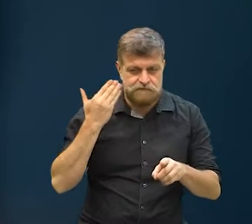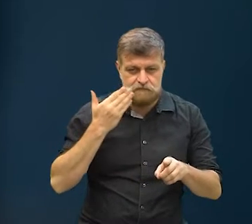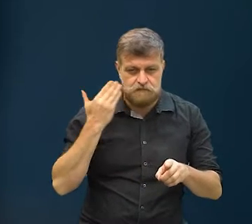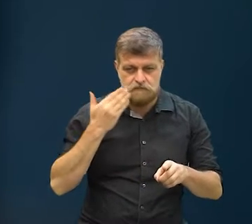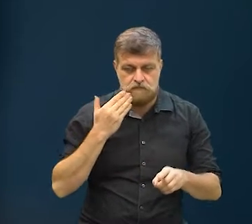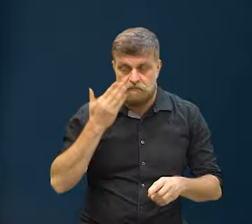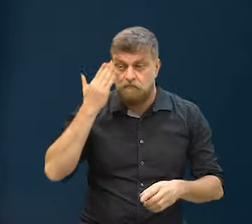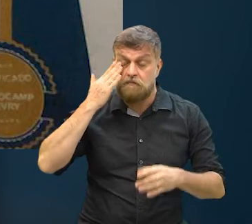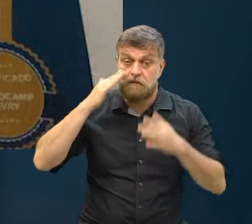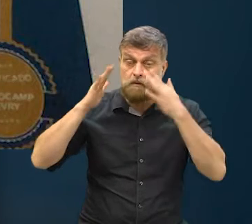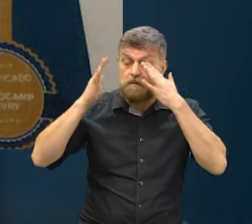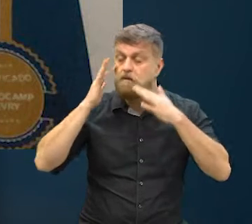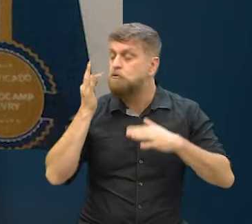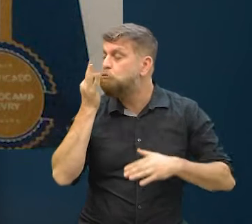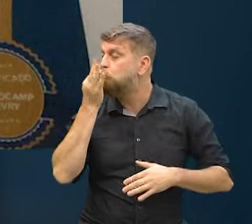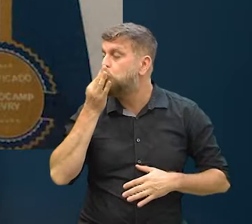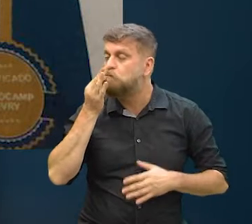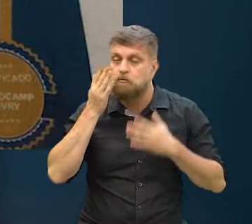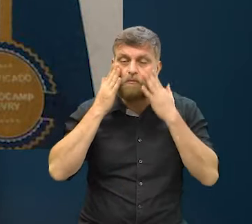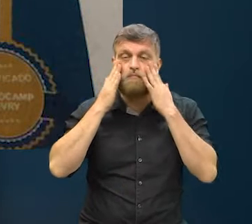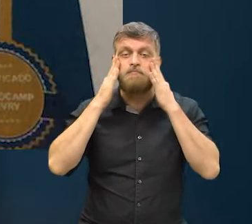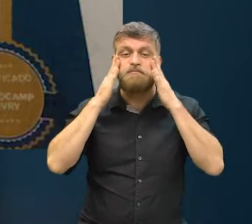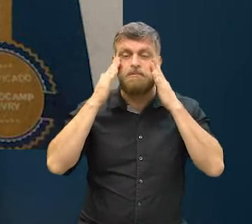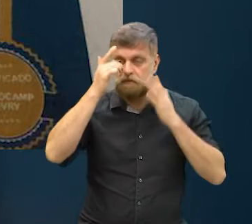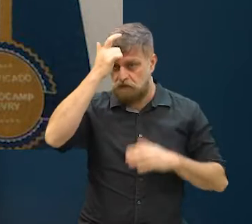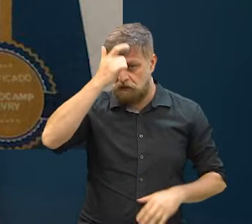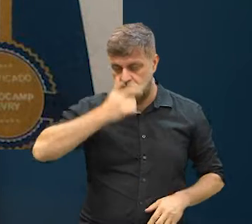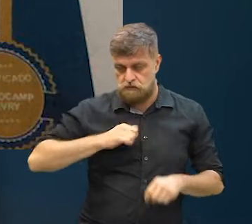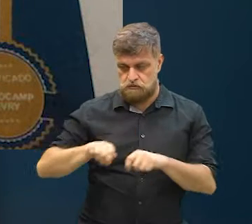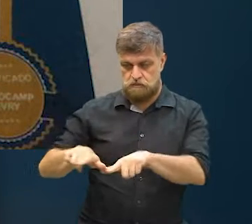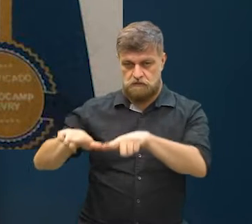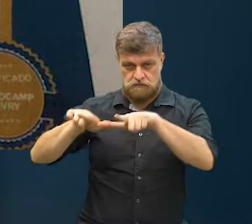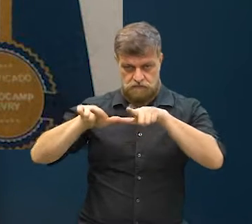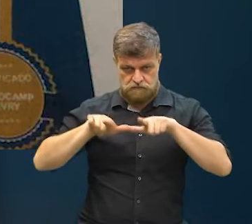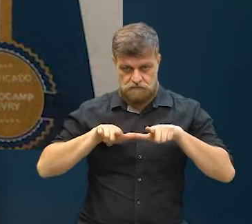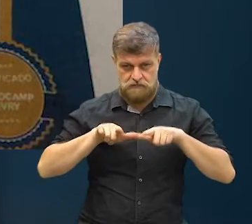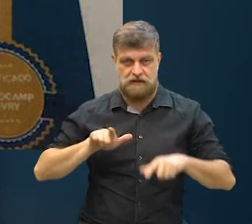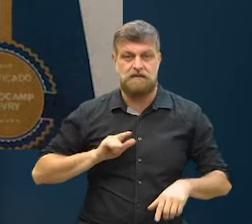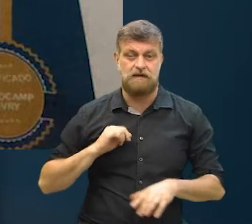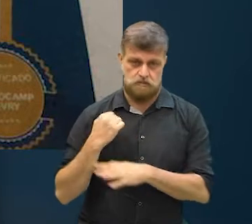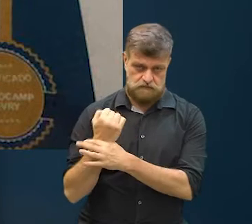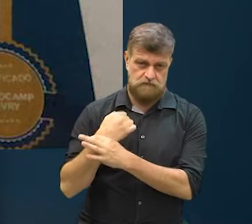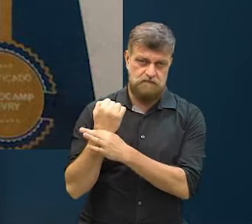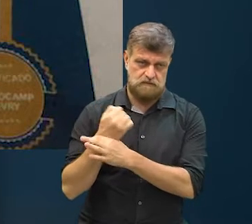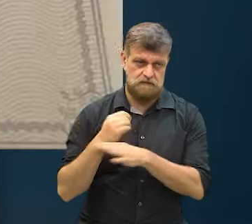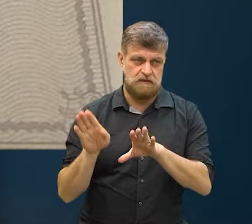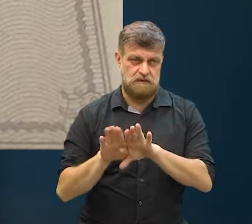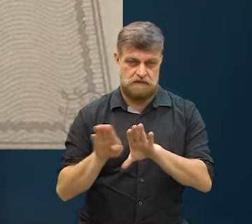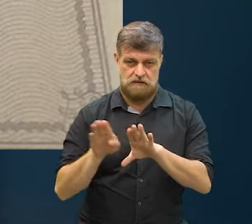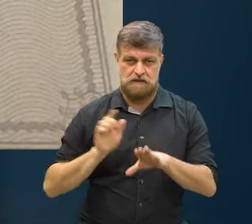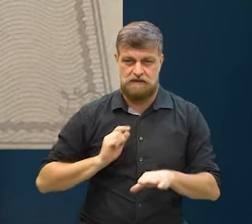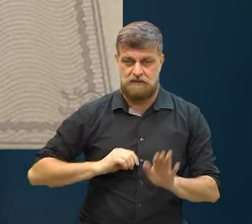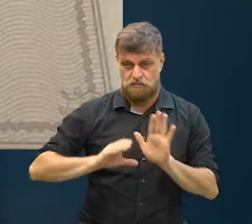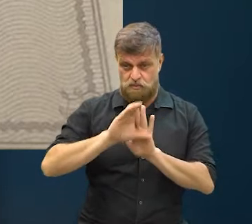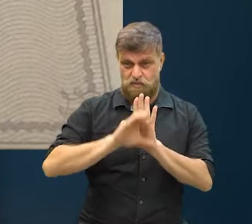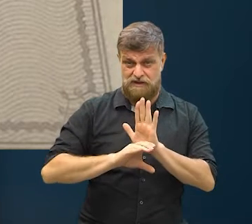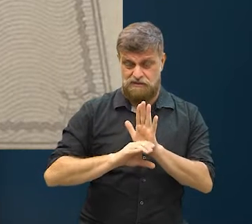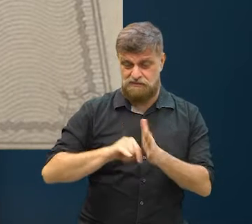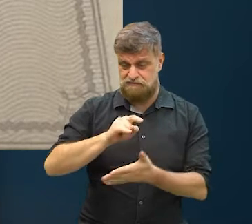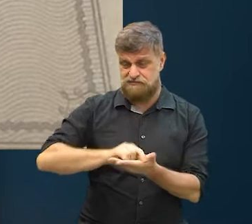parte da estética. Hoje eu me formei, sou formada em estética, em física, eu tenho bastante curso, um currículo bem